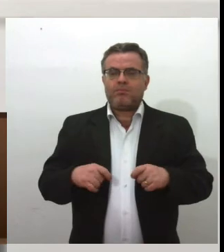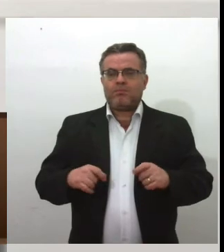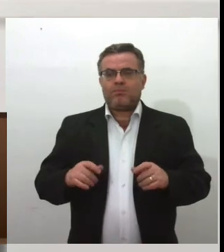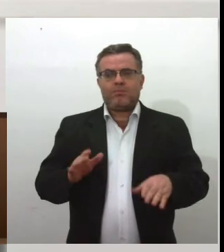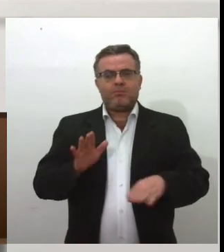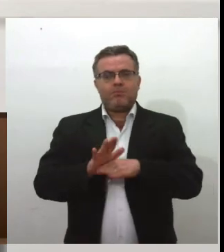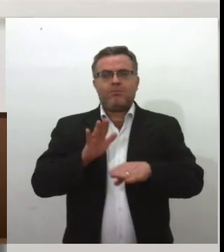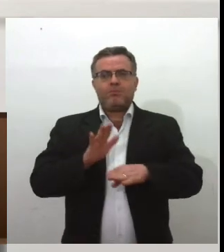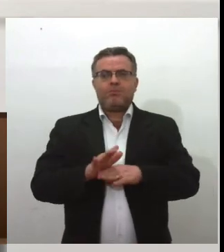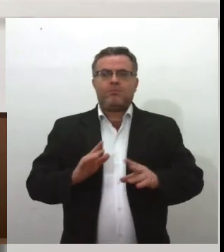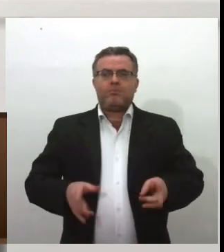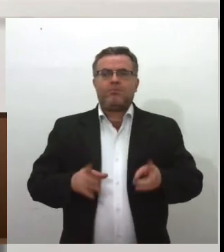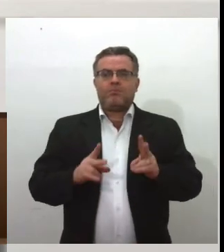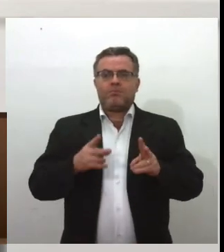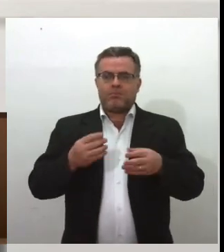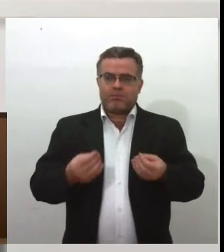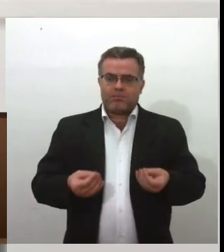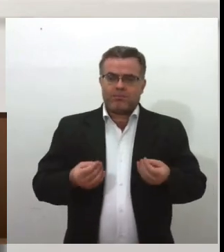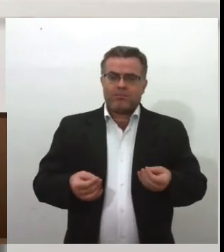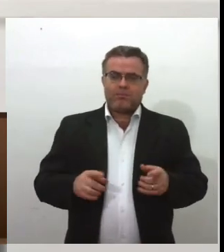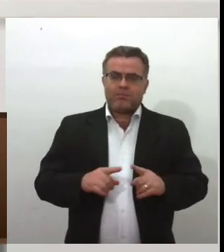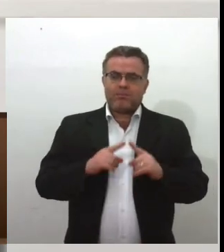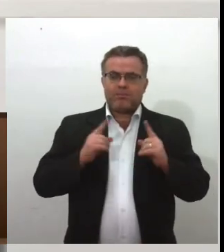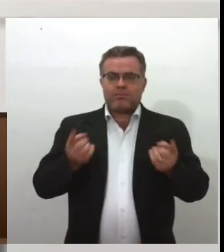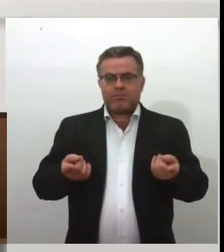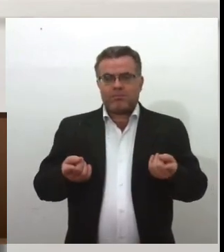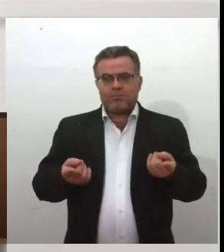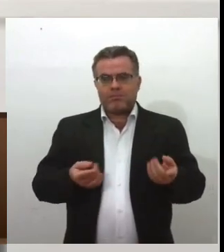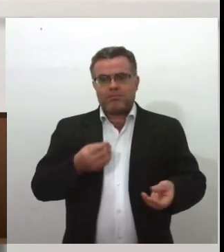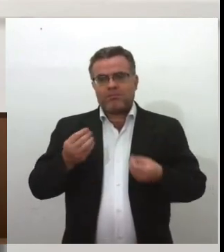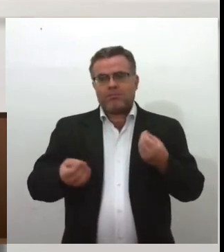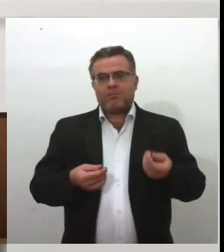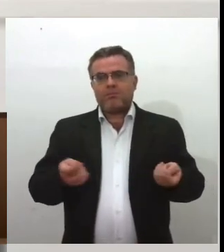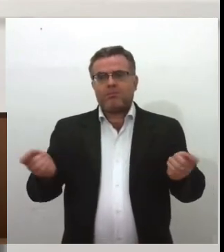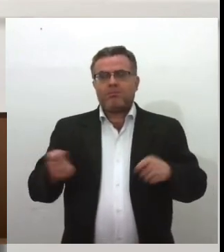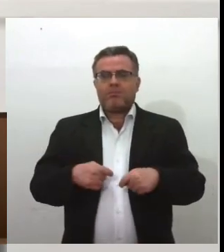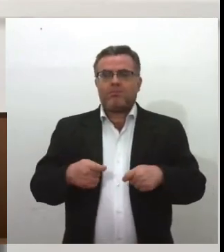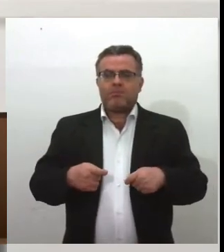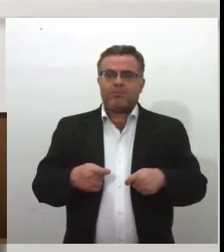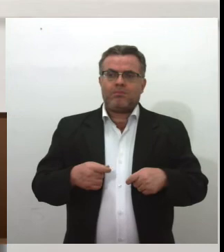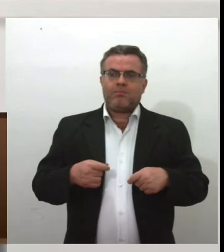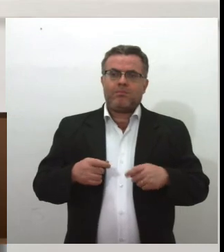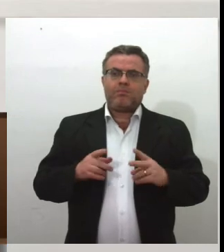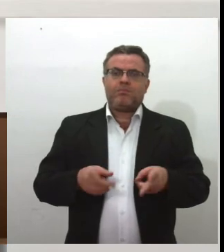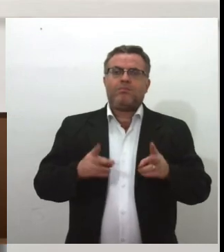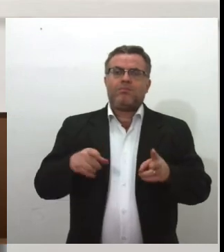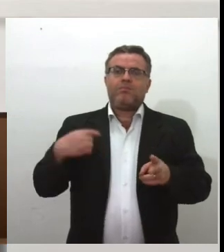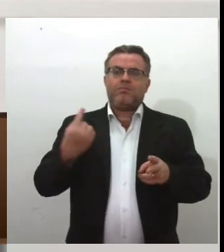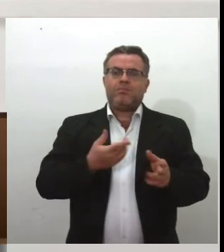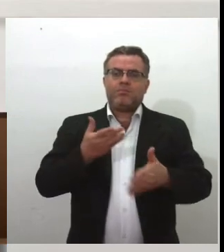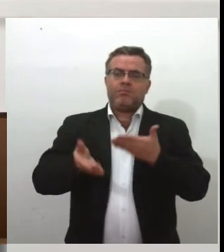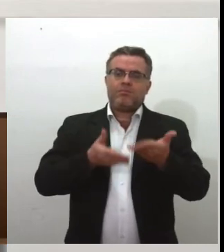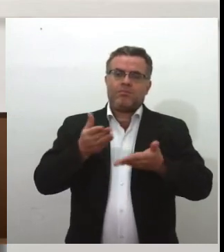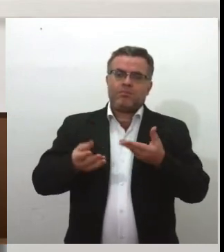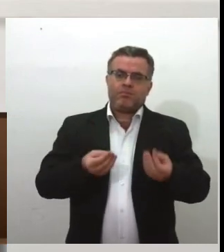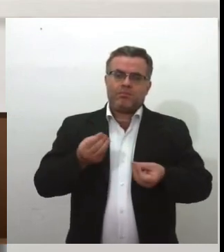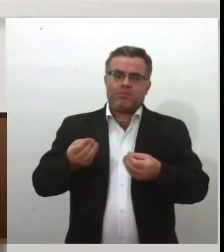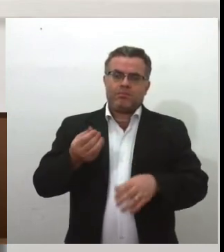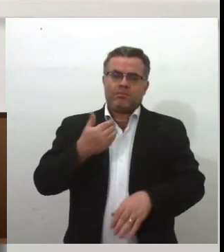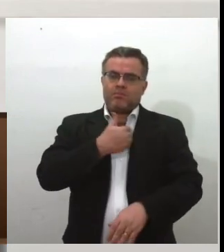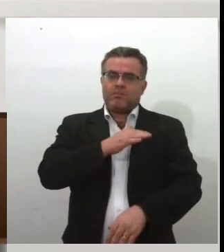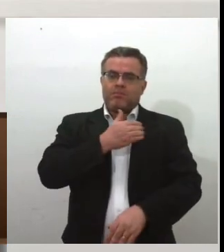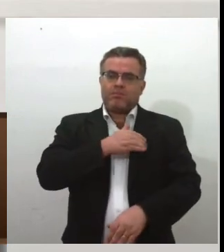líquido prostático. Mas é possível, mas a gente precisa trabalhar essas questões do preconceito,